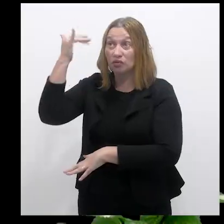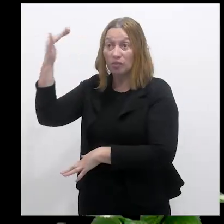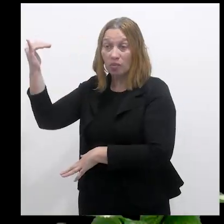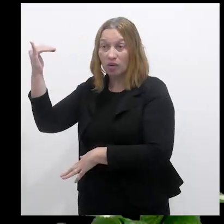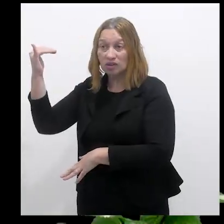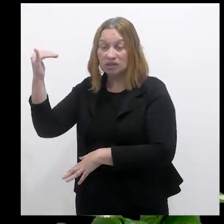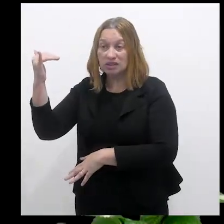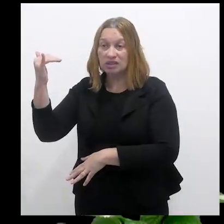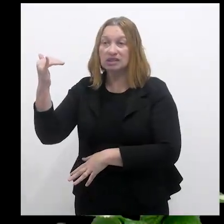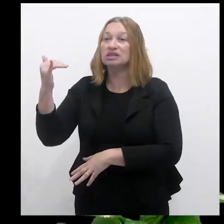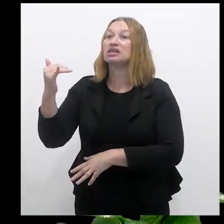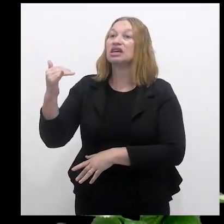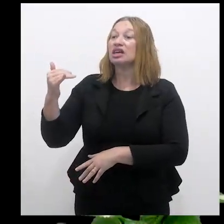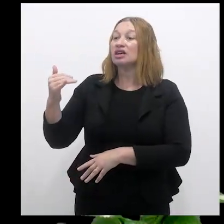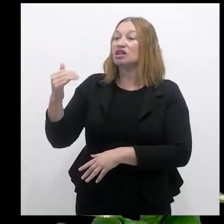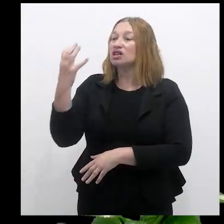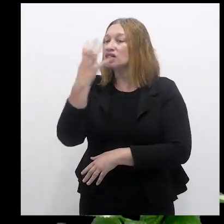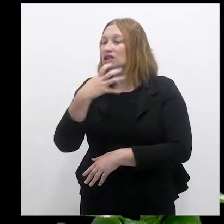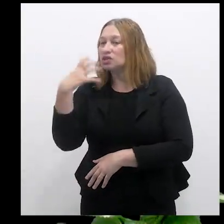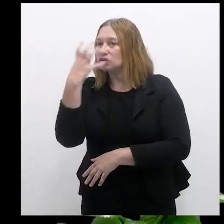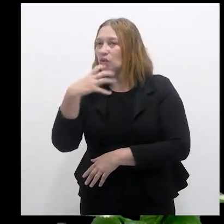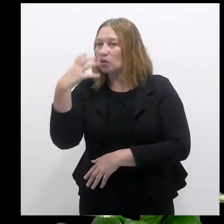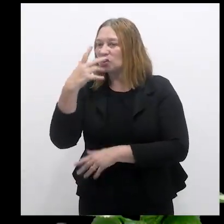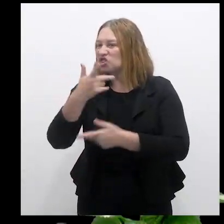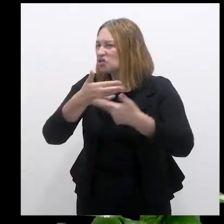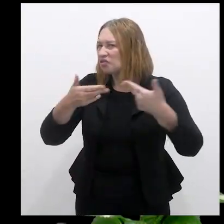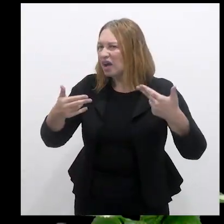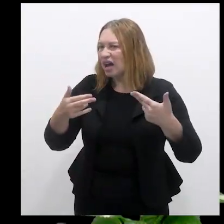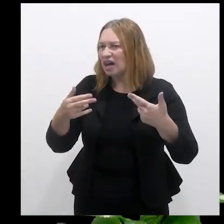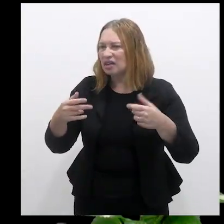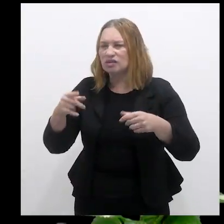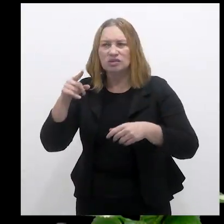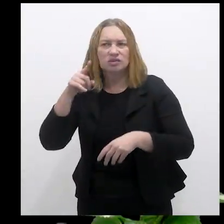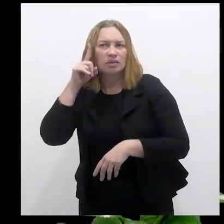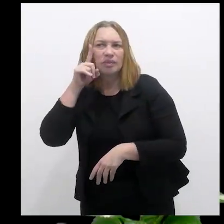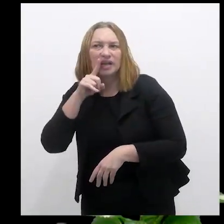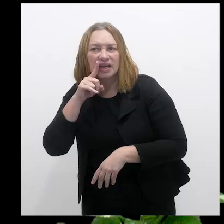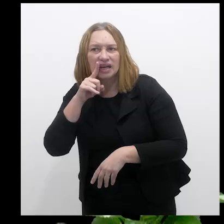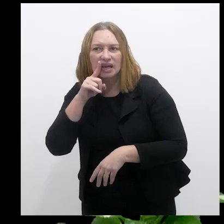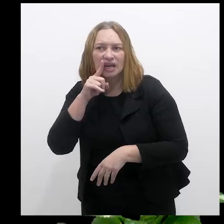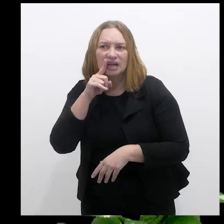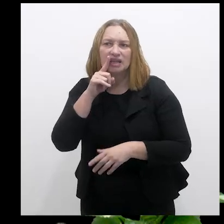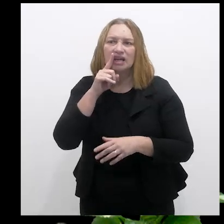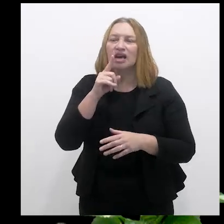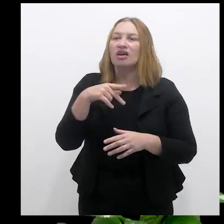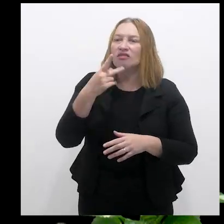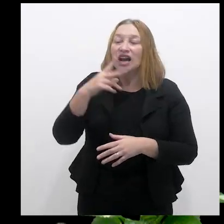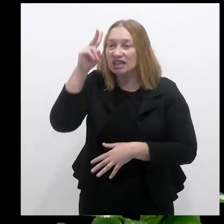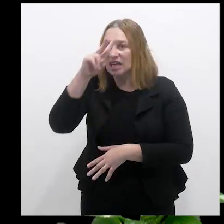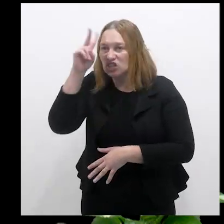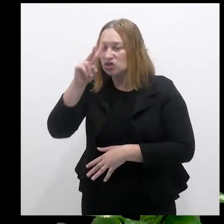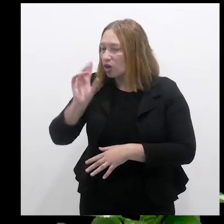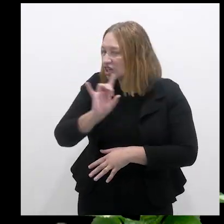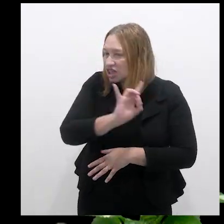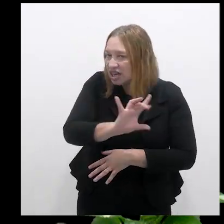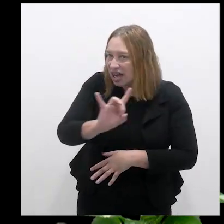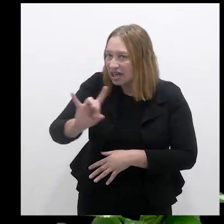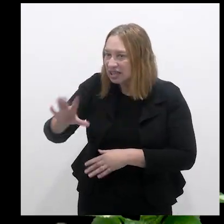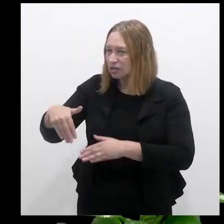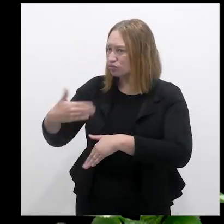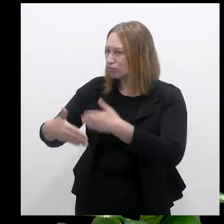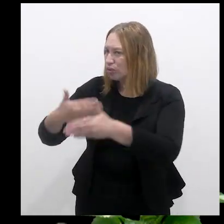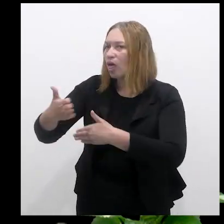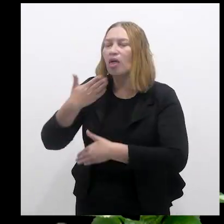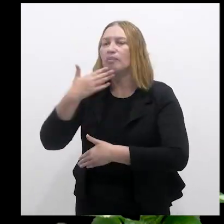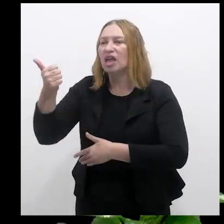cantores e internacionais, vai de Elvis Presley, passa por um monte de gente. Aí ele faz uma certa biografia de cada um,